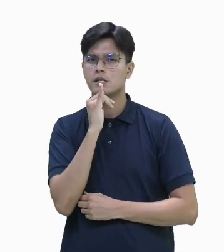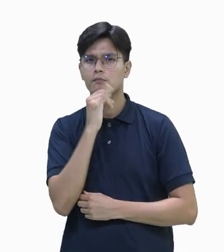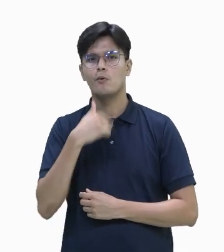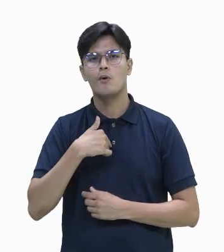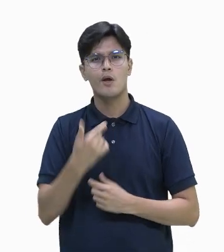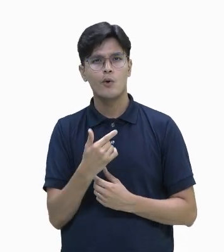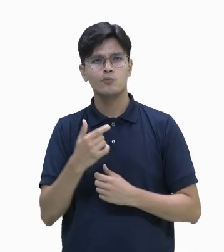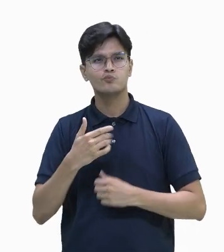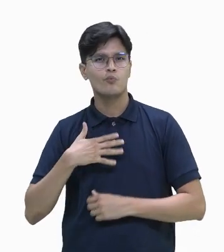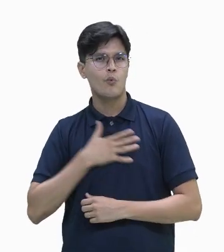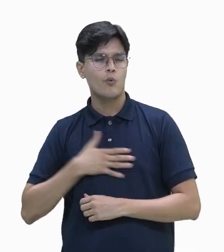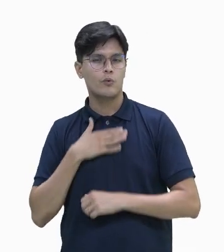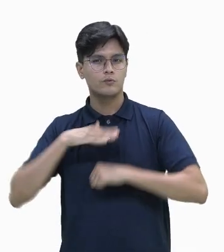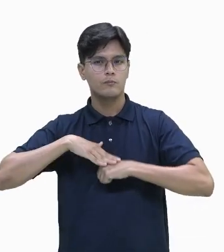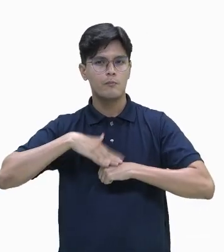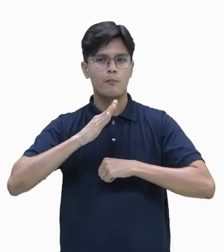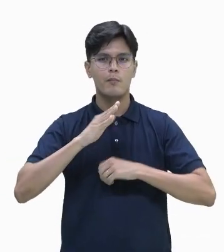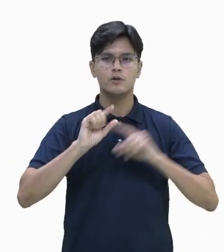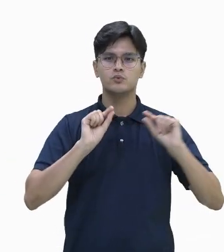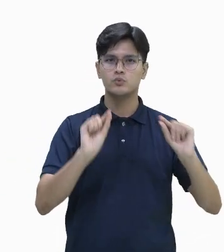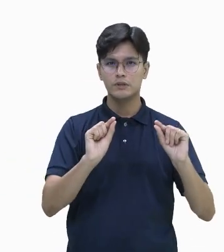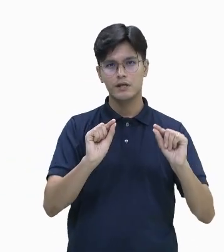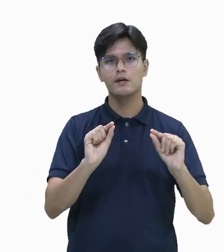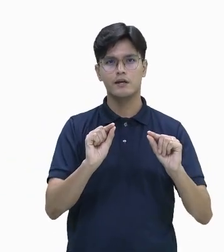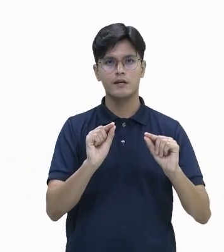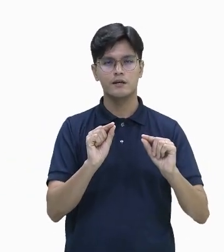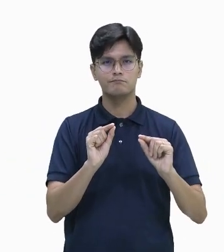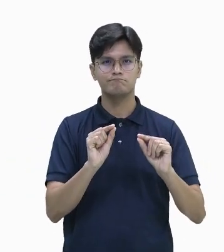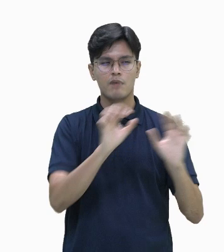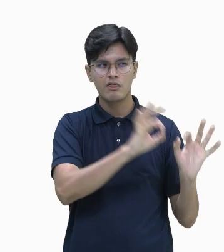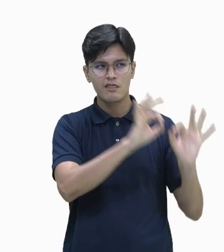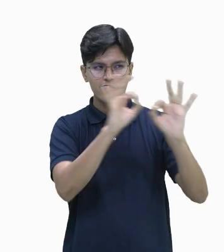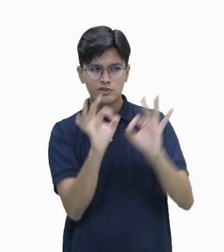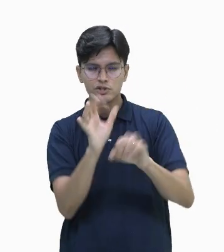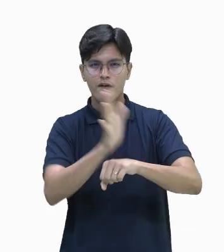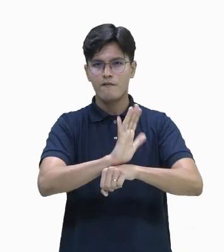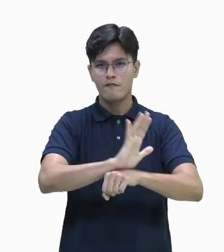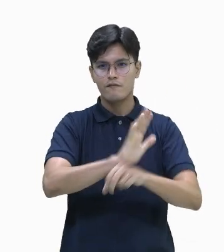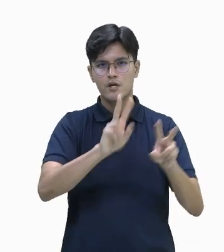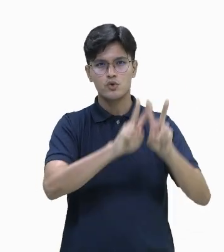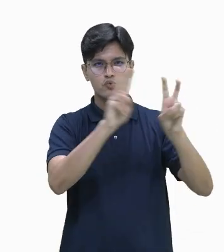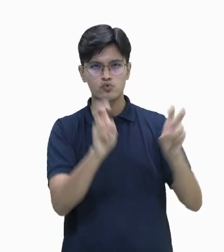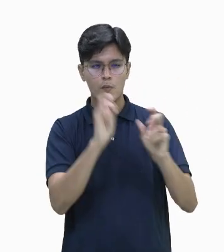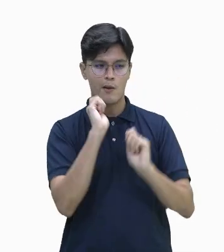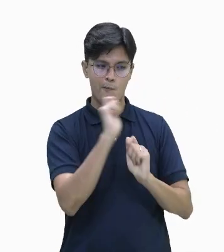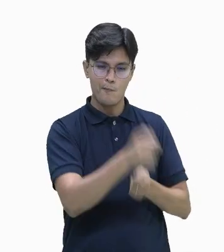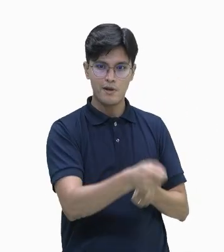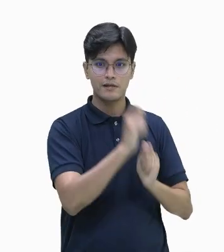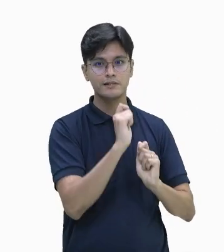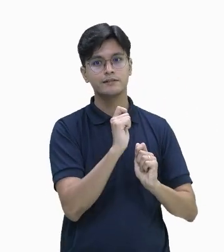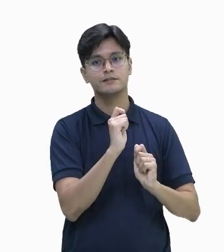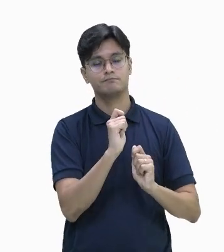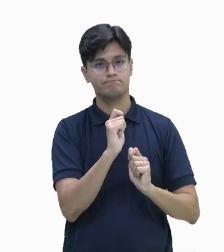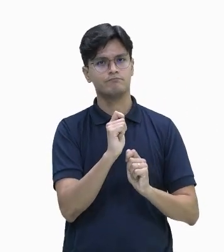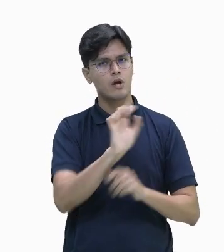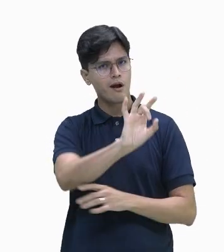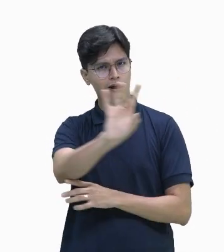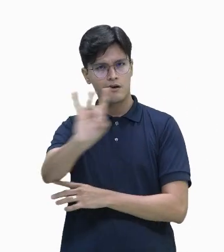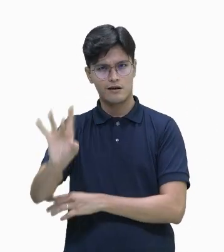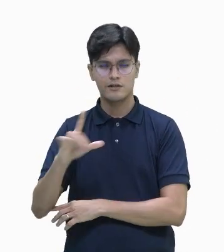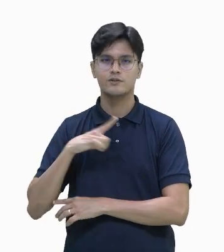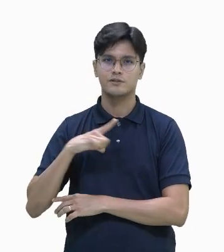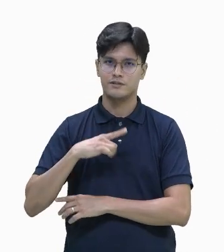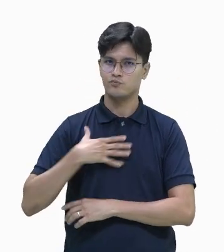observar e ler aí, consumir vídeos que falam sobre pesca. Enfim, nós temos os nossos gostos pessoais.